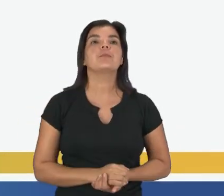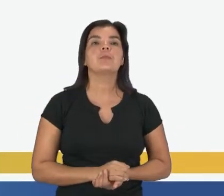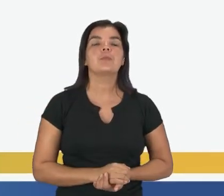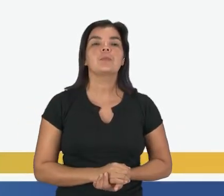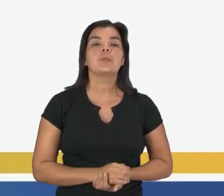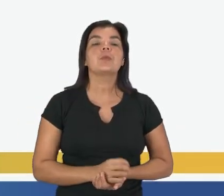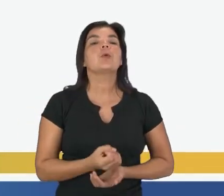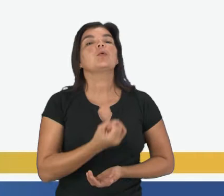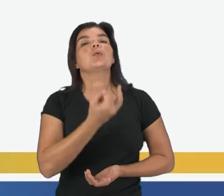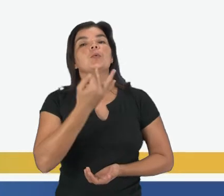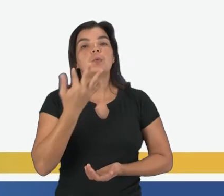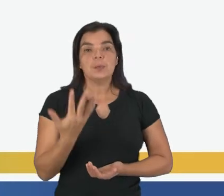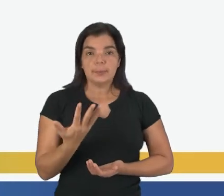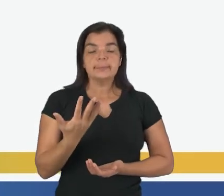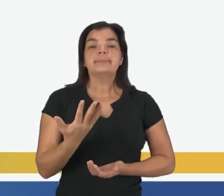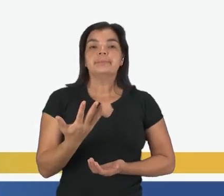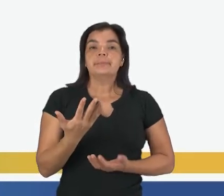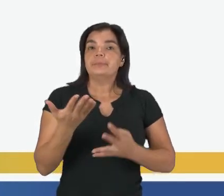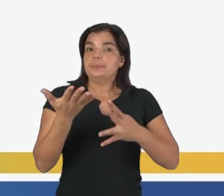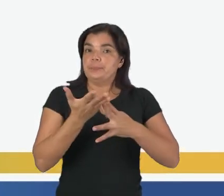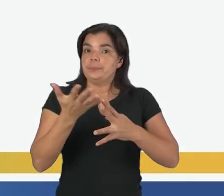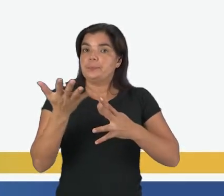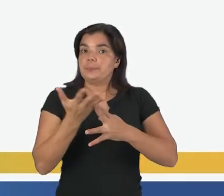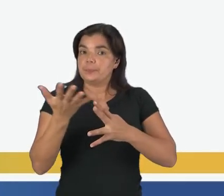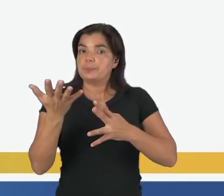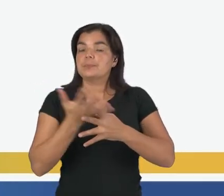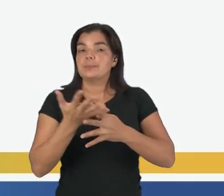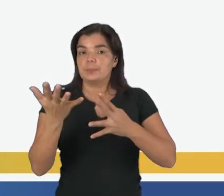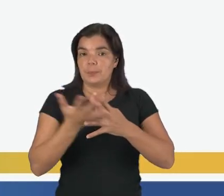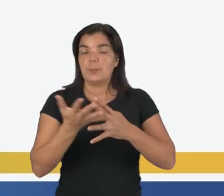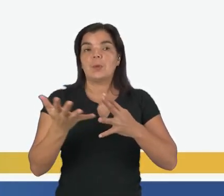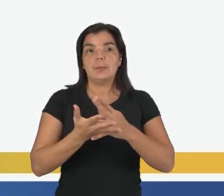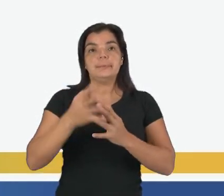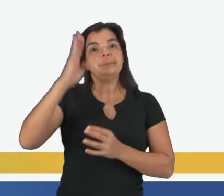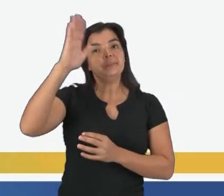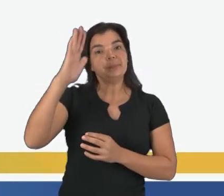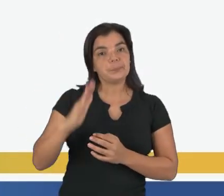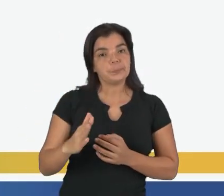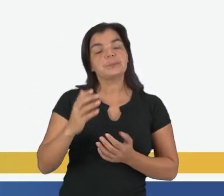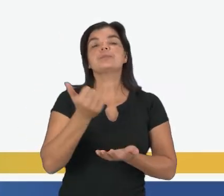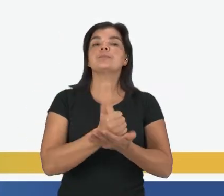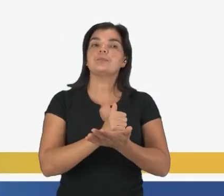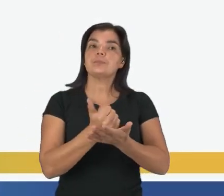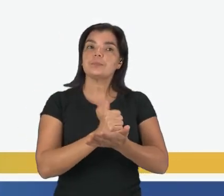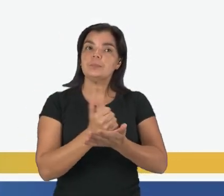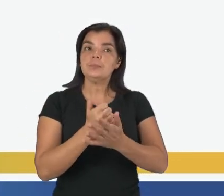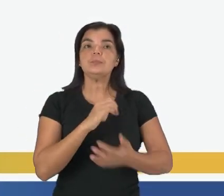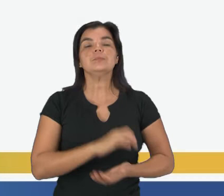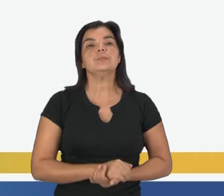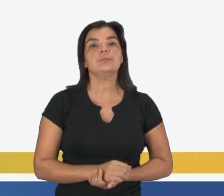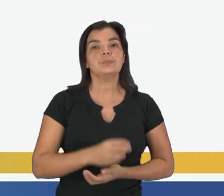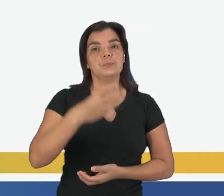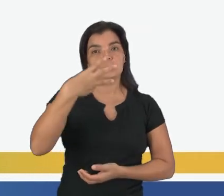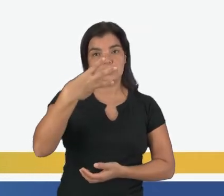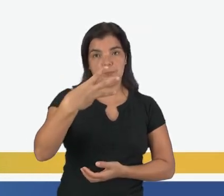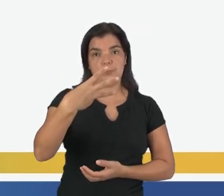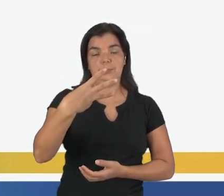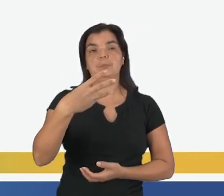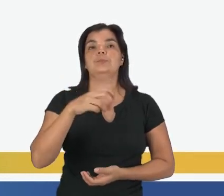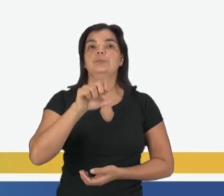89. Ou seja, eu tenho aí uma promoção de um videogame parcelado, 3 parcelas